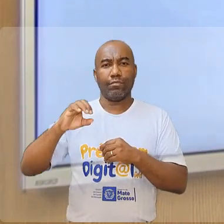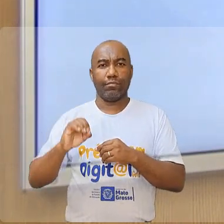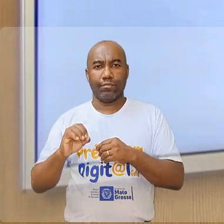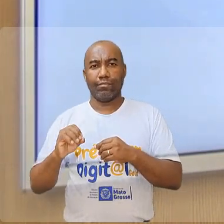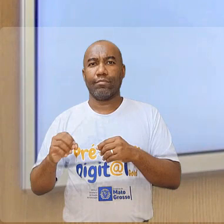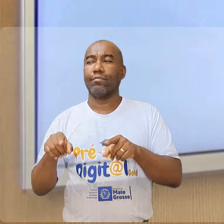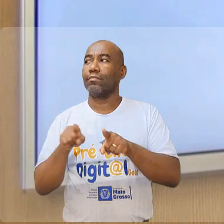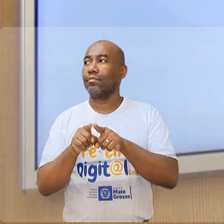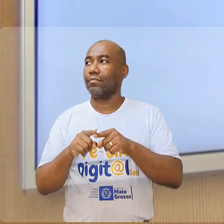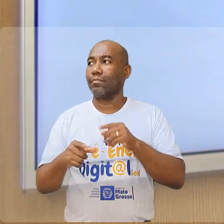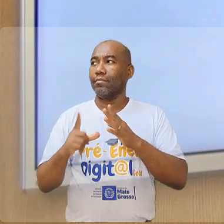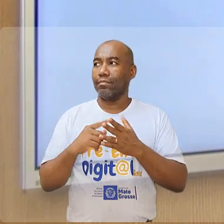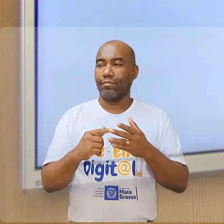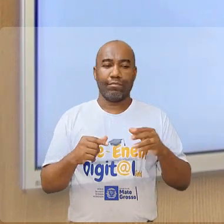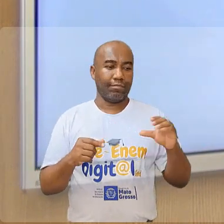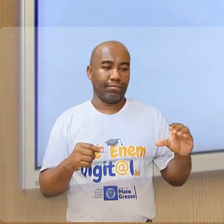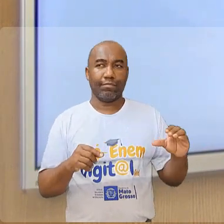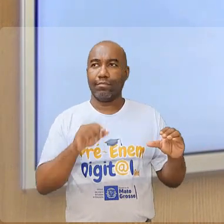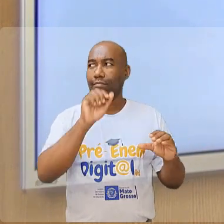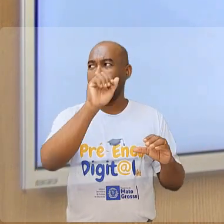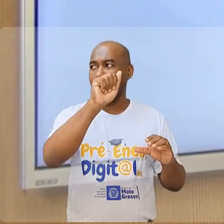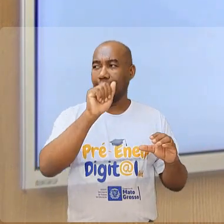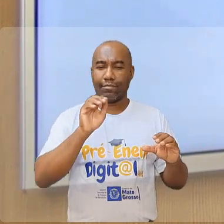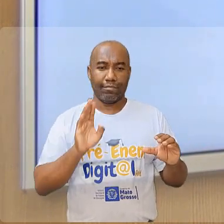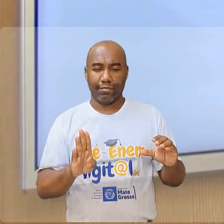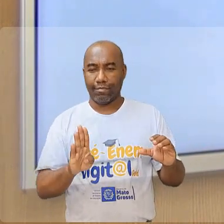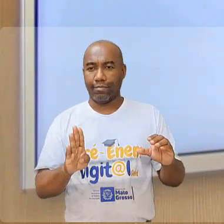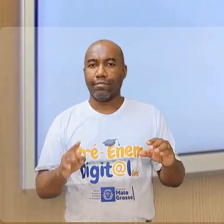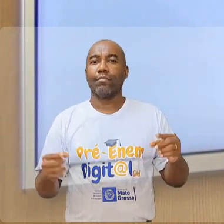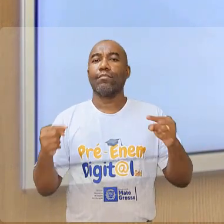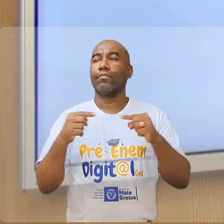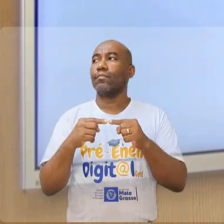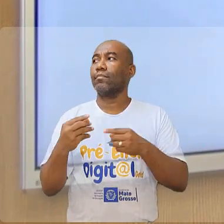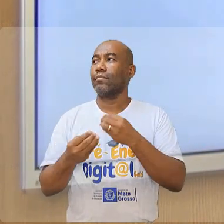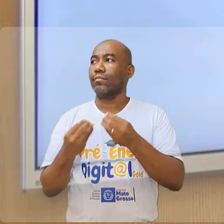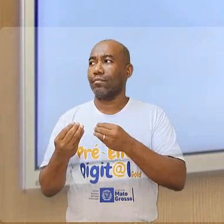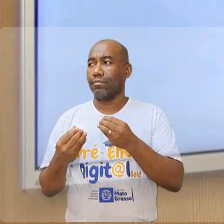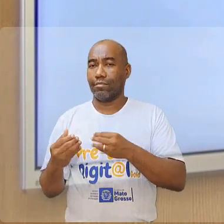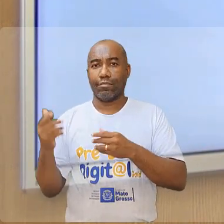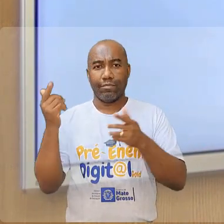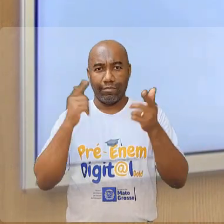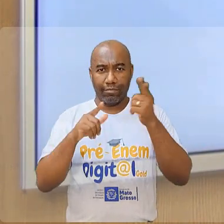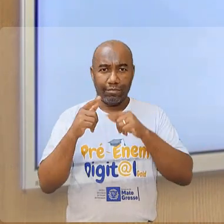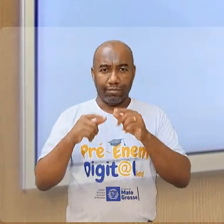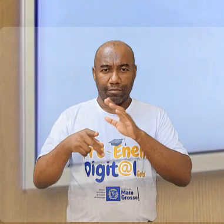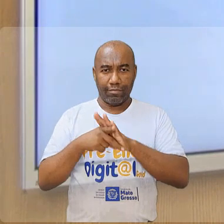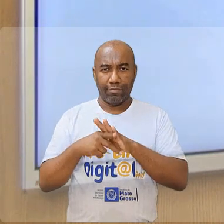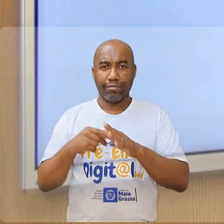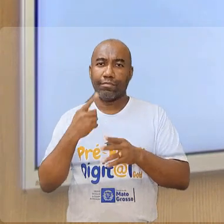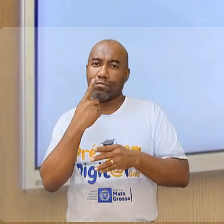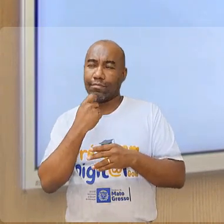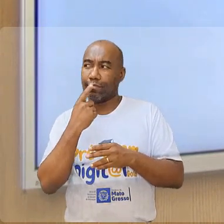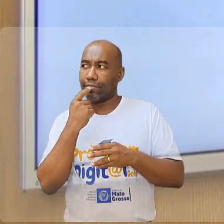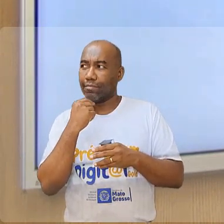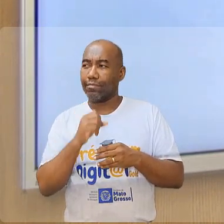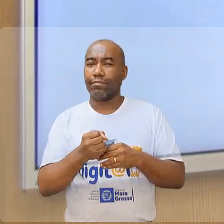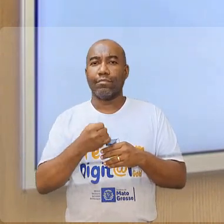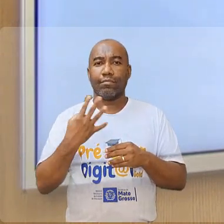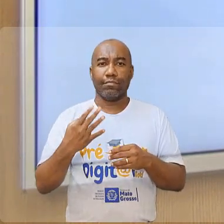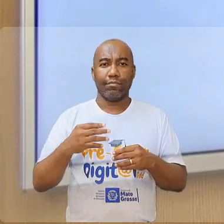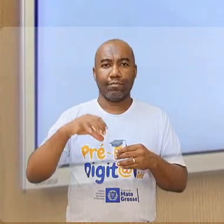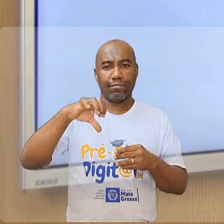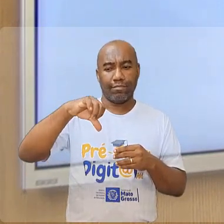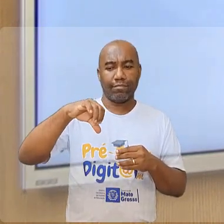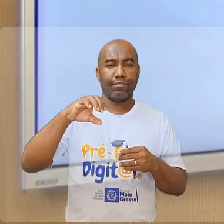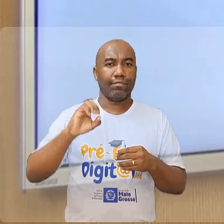ali eu tenho no ângulo a que ele vai ser um ângulo roxo porque o ângulo roxo mais o vermelho Oi e